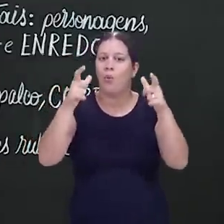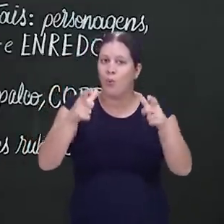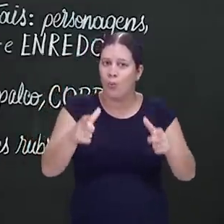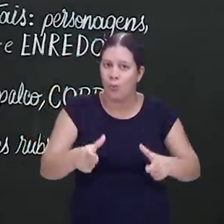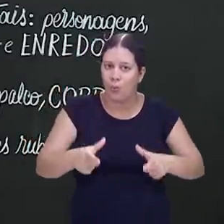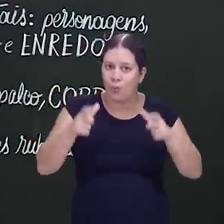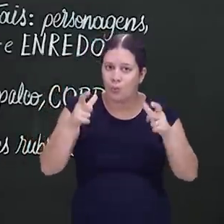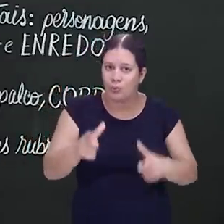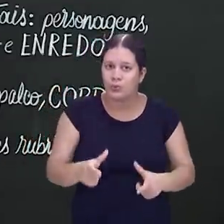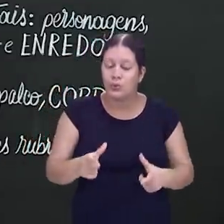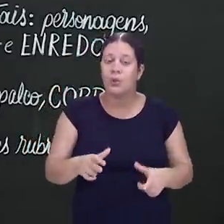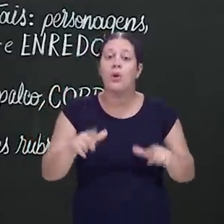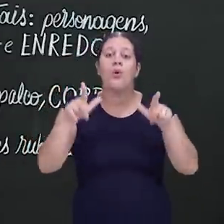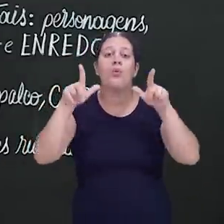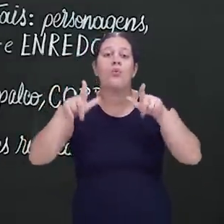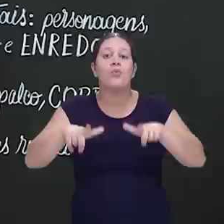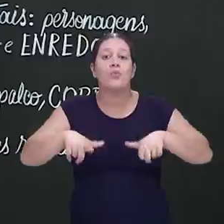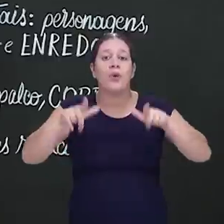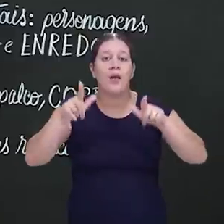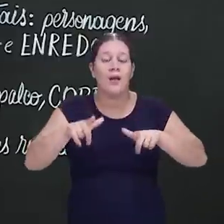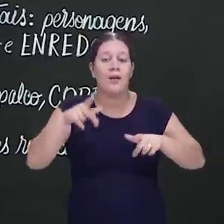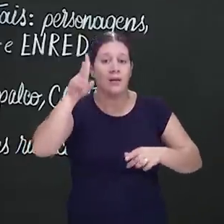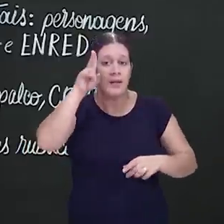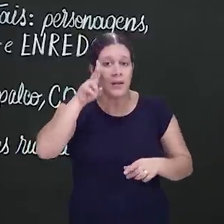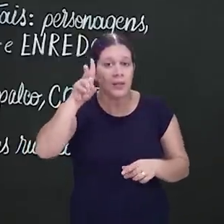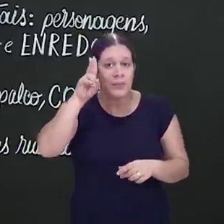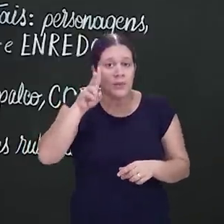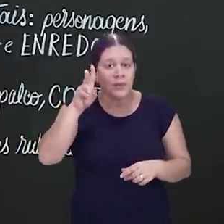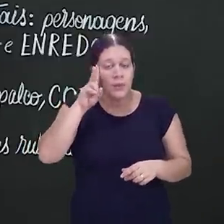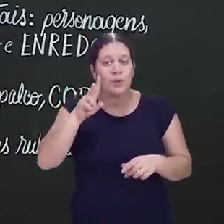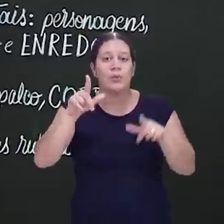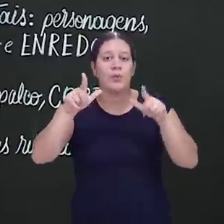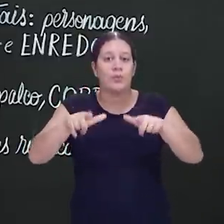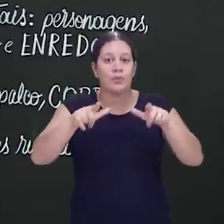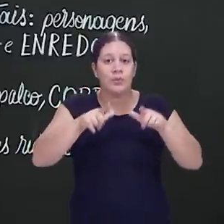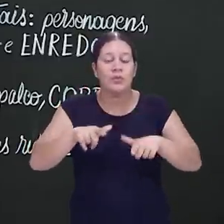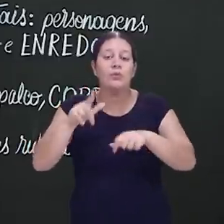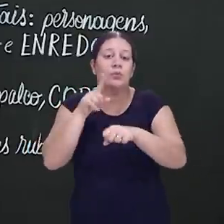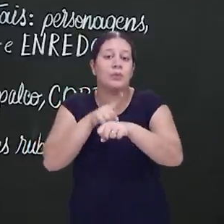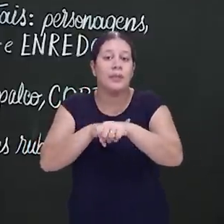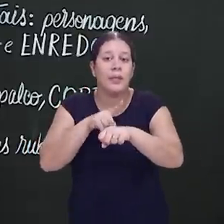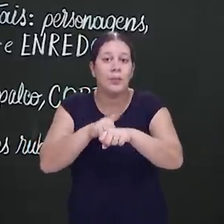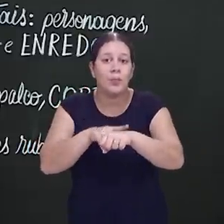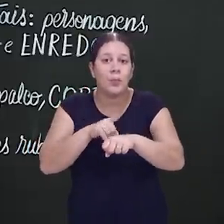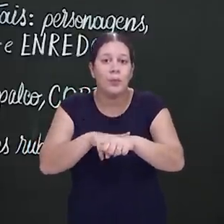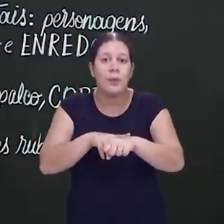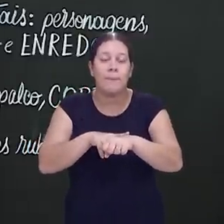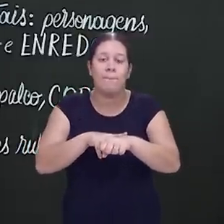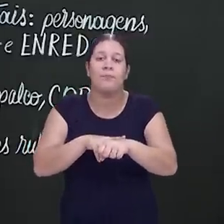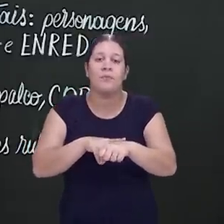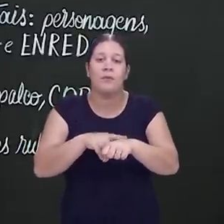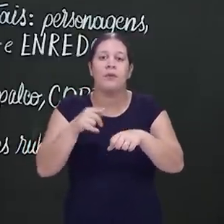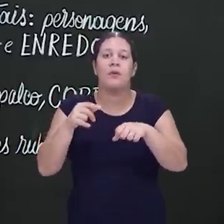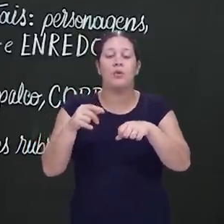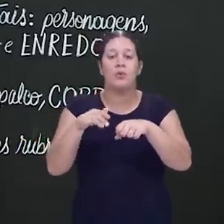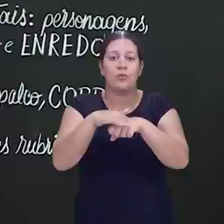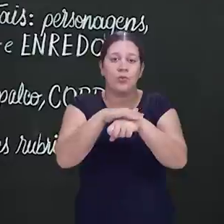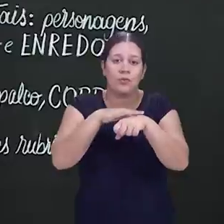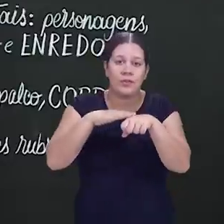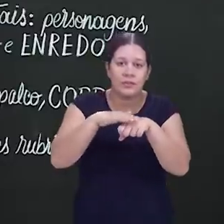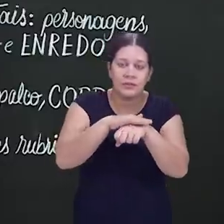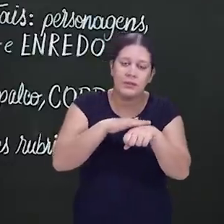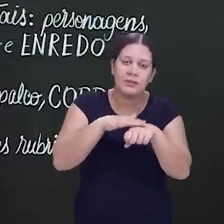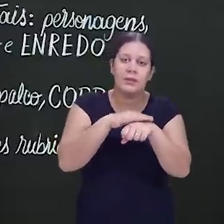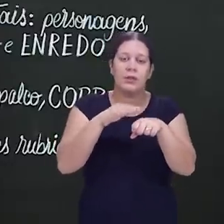estão, qual é o espaço que eles ocupam. Lembra que a gente tem sempre um espaço e um tempo, um enredo? Então, eles conversam no quarto,